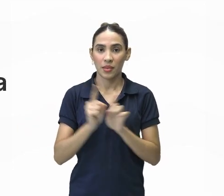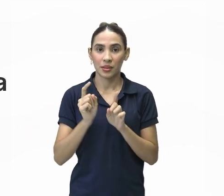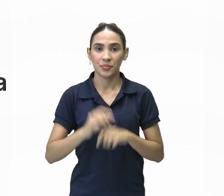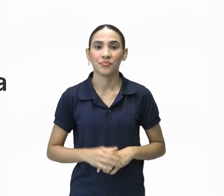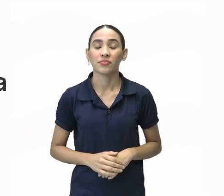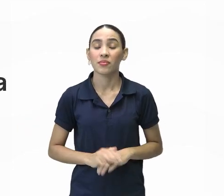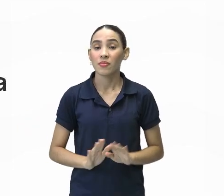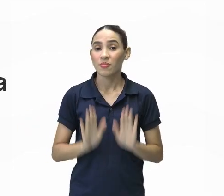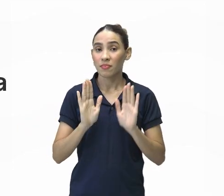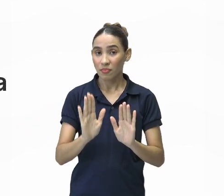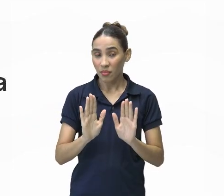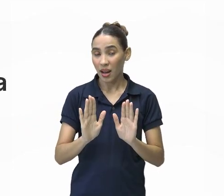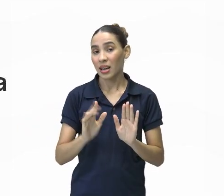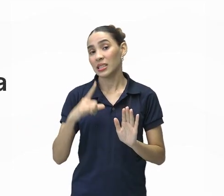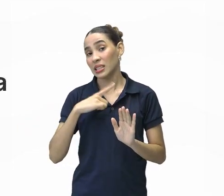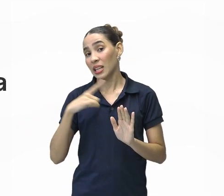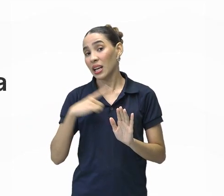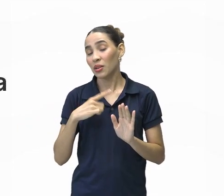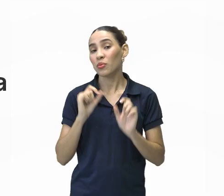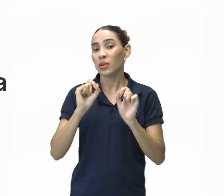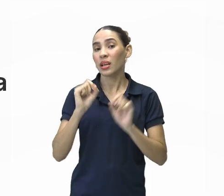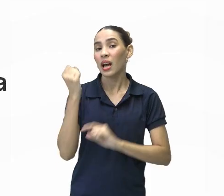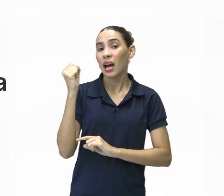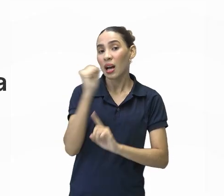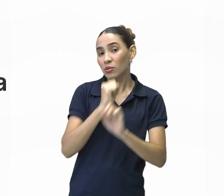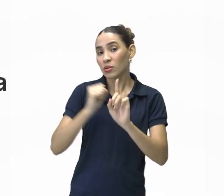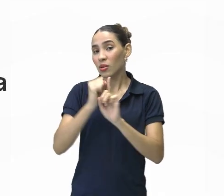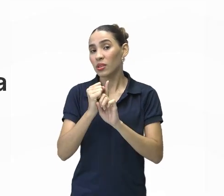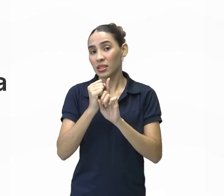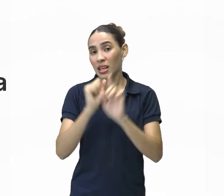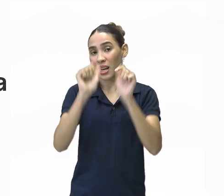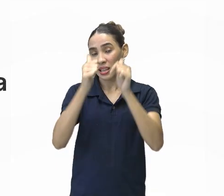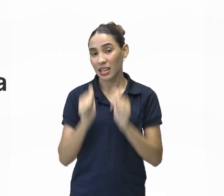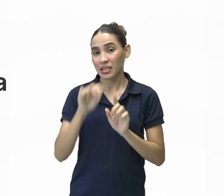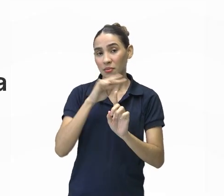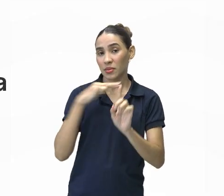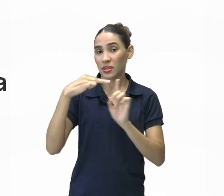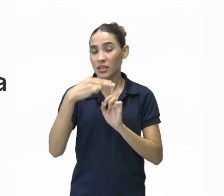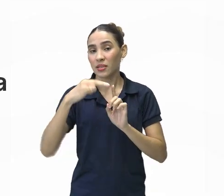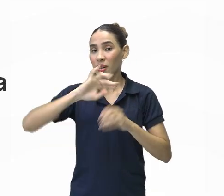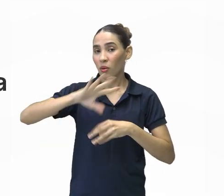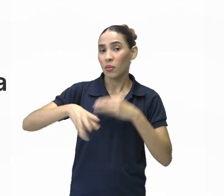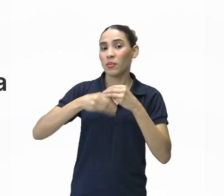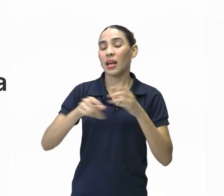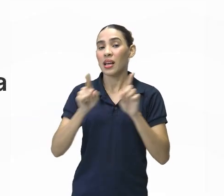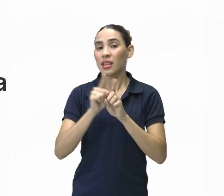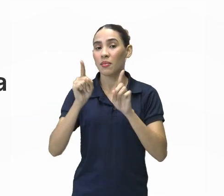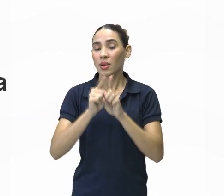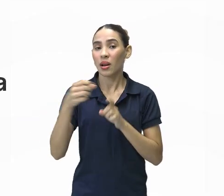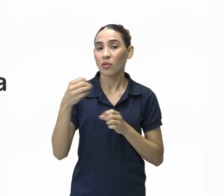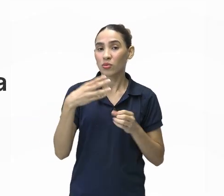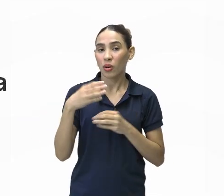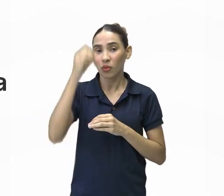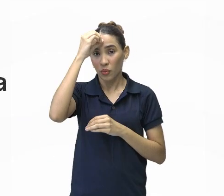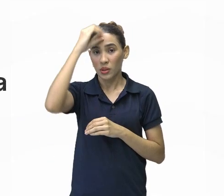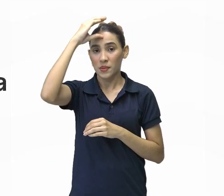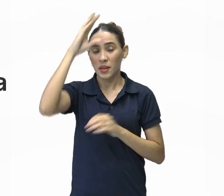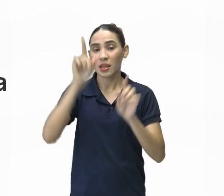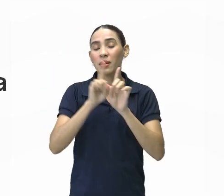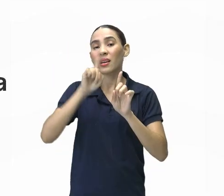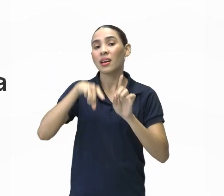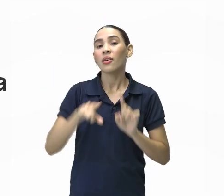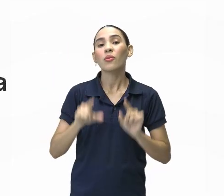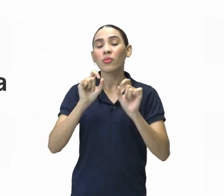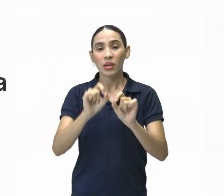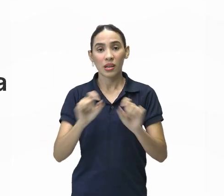aproveitamento. Mas a vantagem que a sociologia vê aí para acrescentar aos nossos conhecimentos